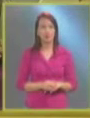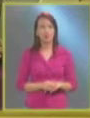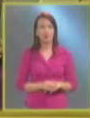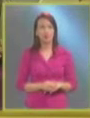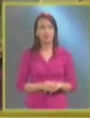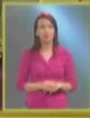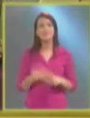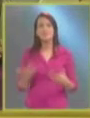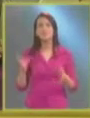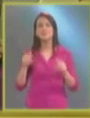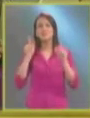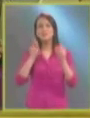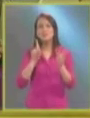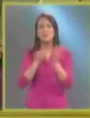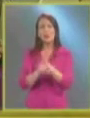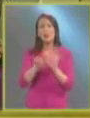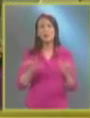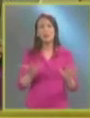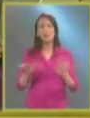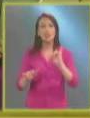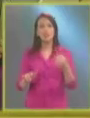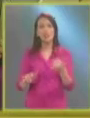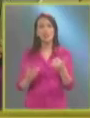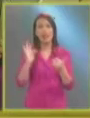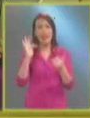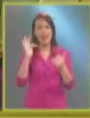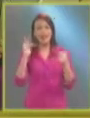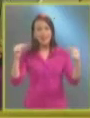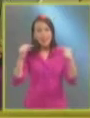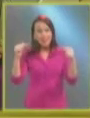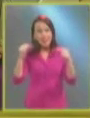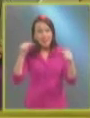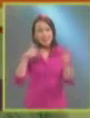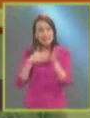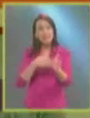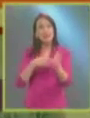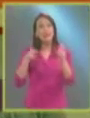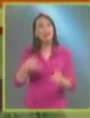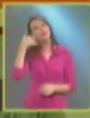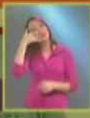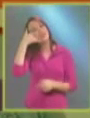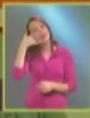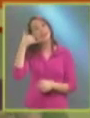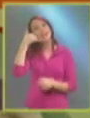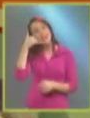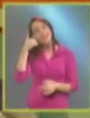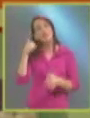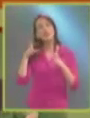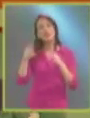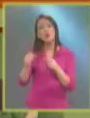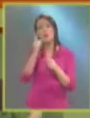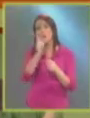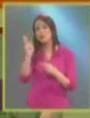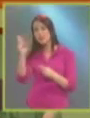teclado em braille não tem nada a ver. Você seguia pelo J e pelo F, que tem aquela saliênciazinha, como acontece no telefone. A